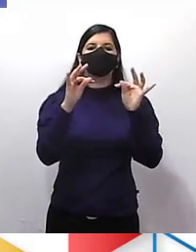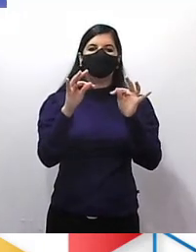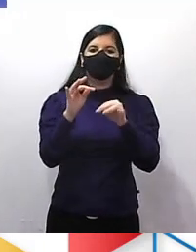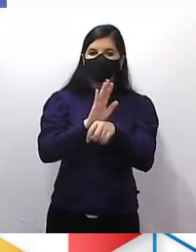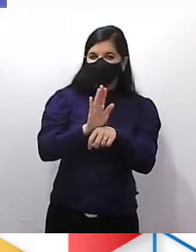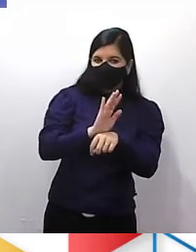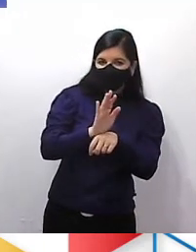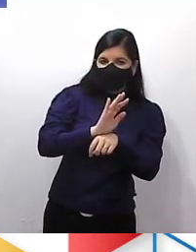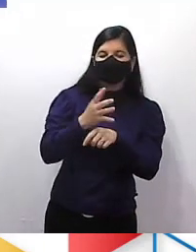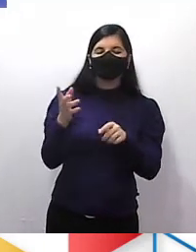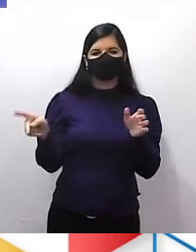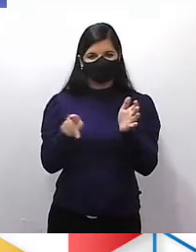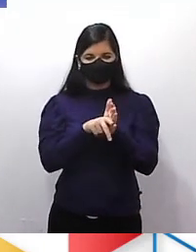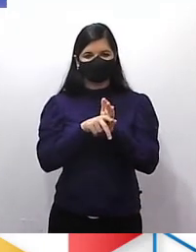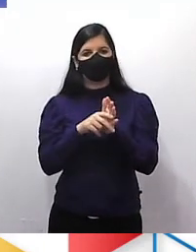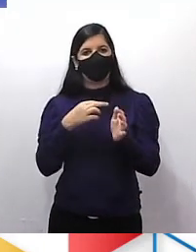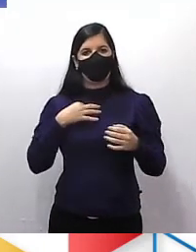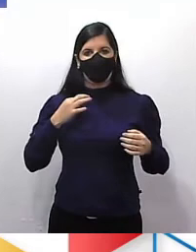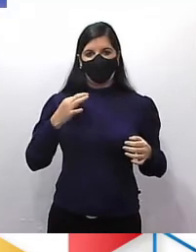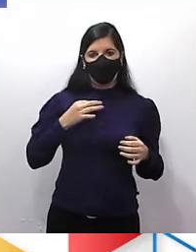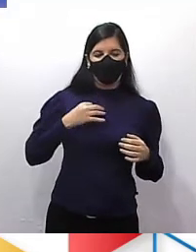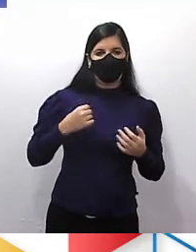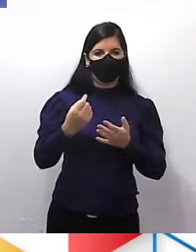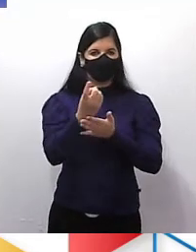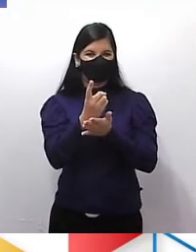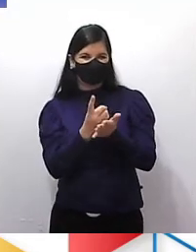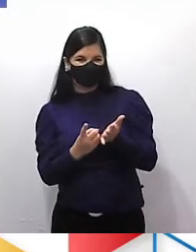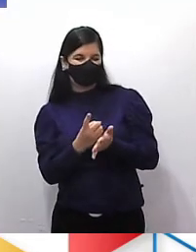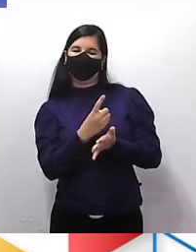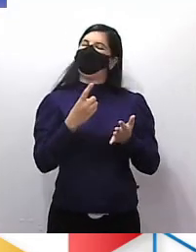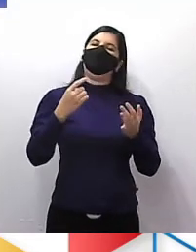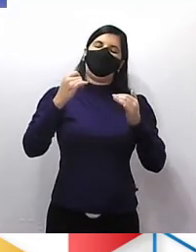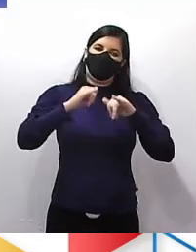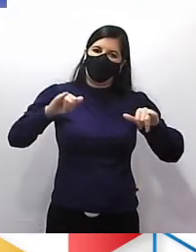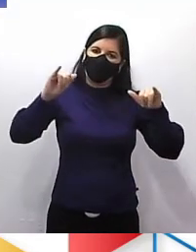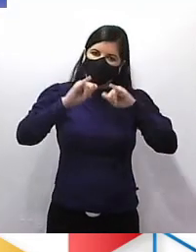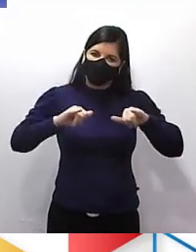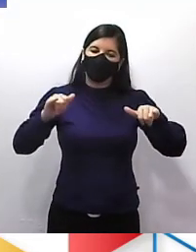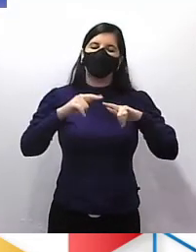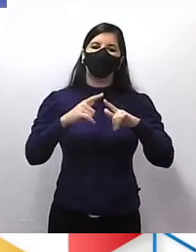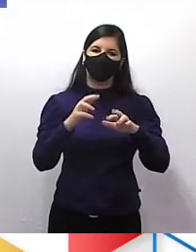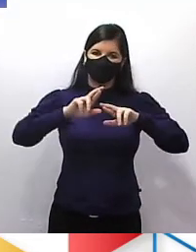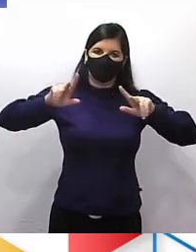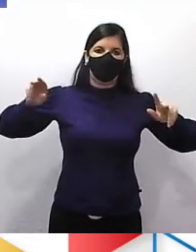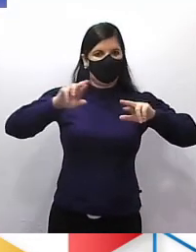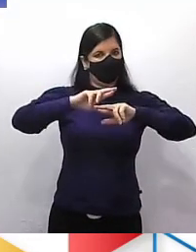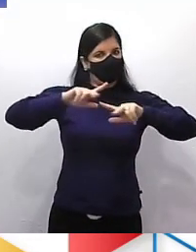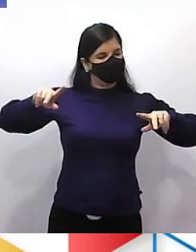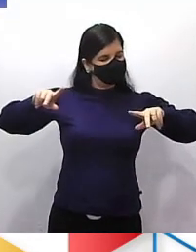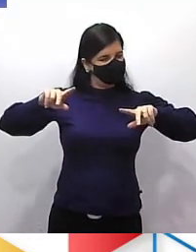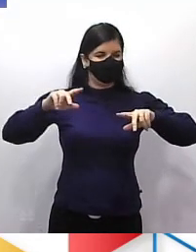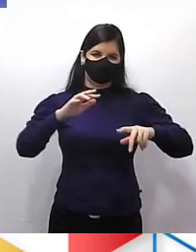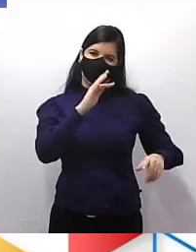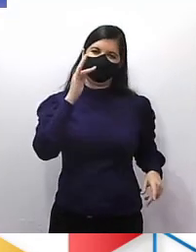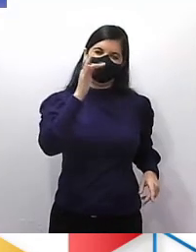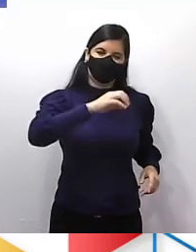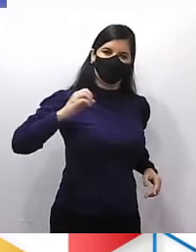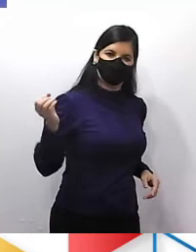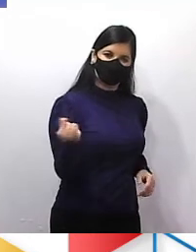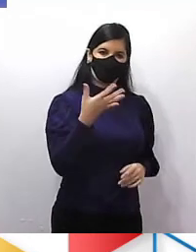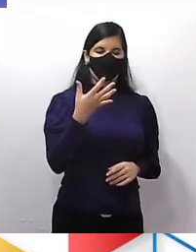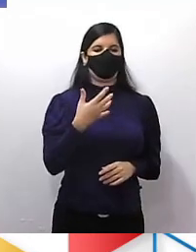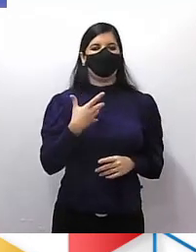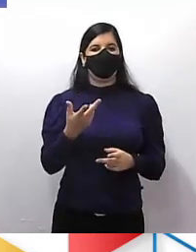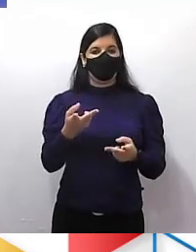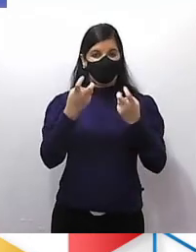ficção científica. As roupas, os designs, as narrativas, elas são bem diferentes, extremamente inovadoras, e